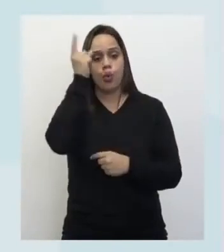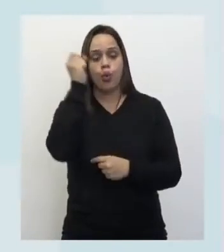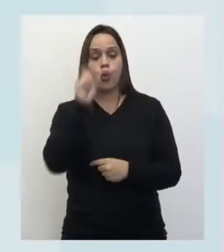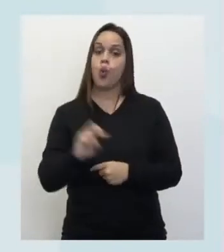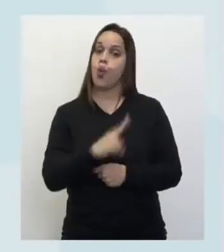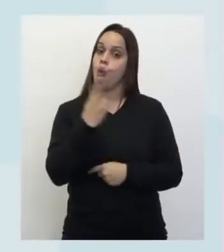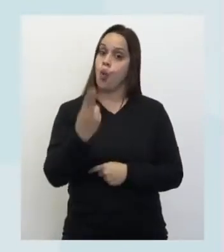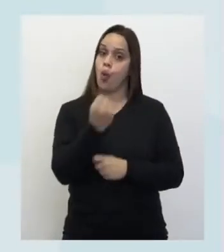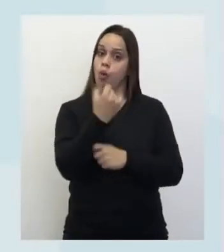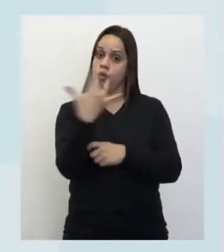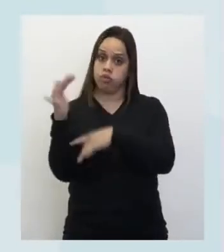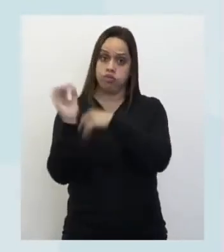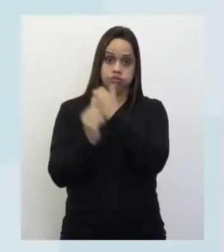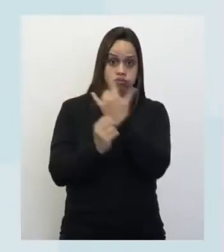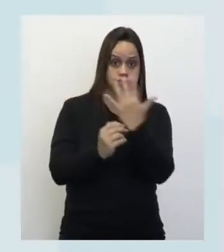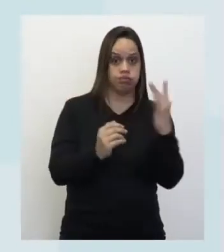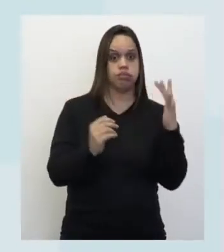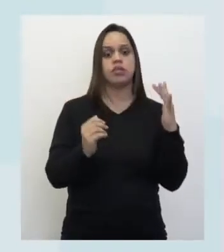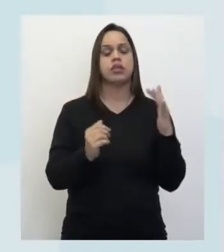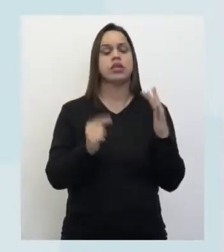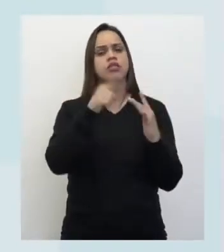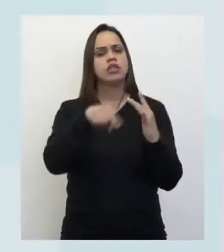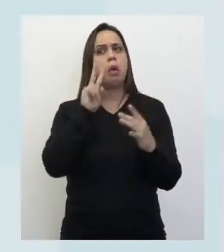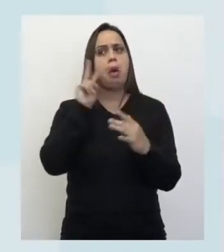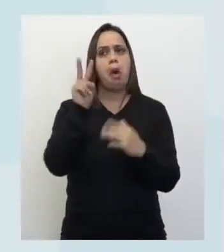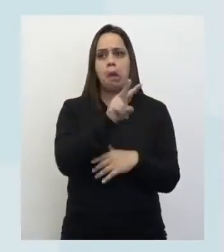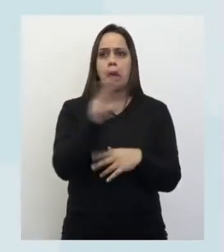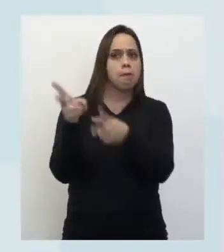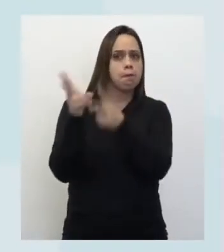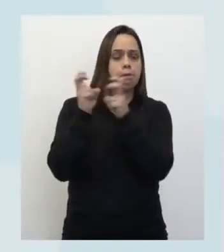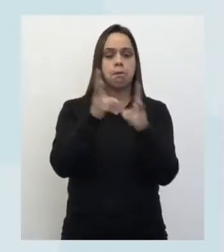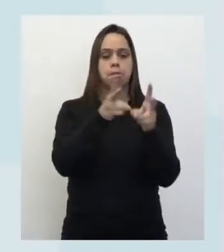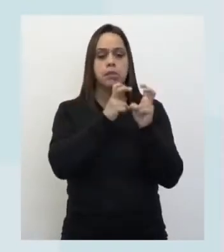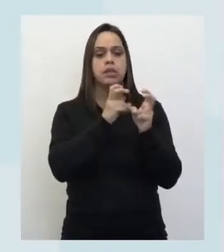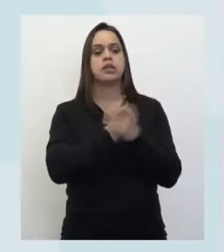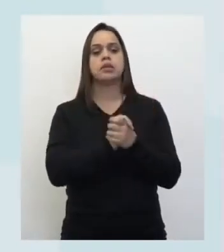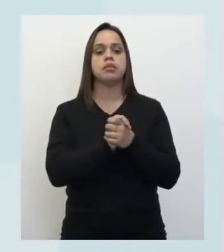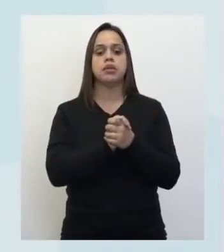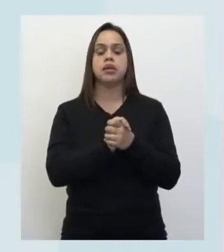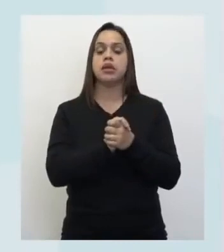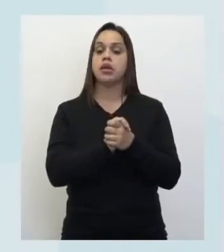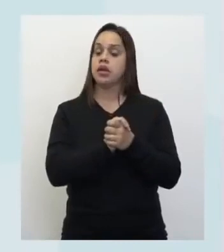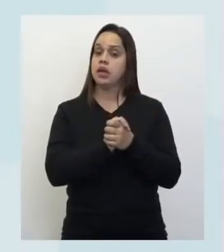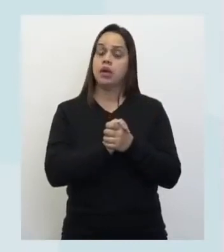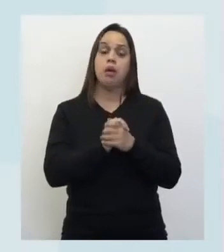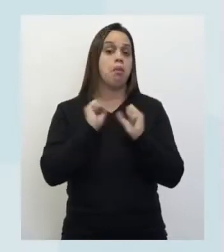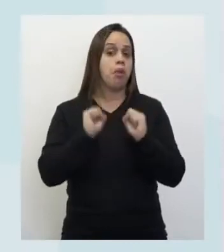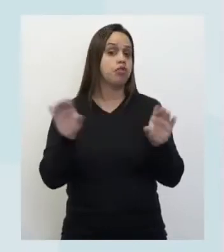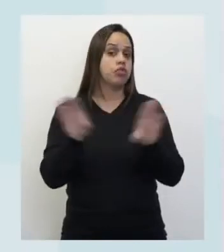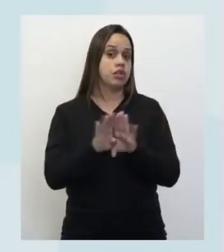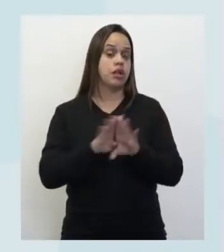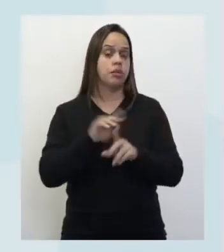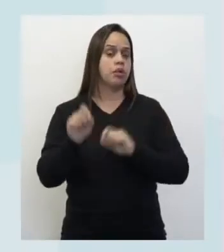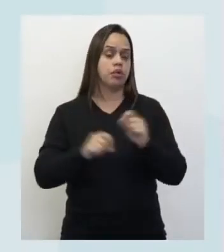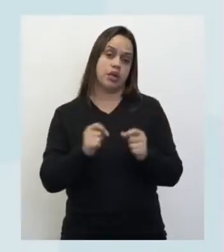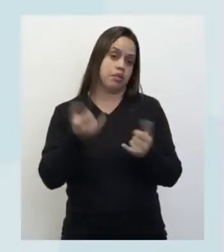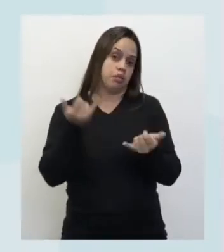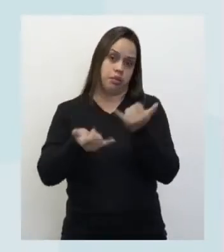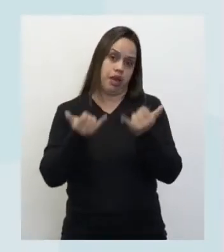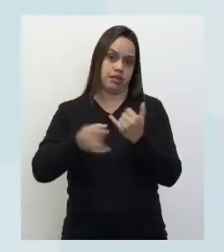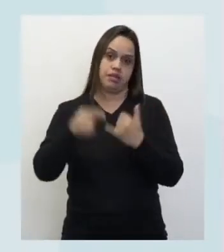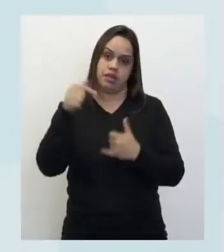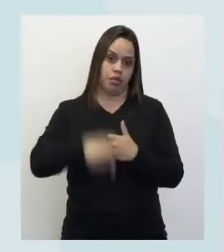ou ambiental que você percebe na sua cidade. Pode ser que seja também muito semelhante